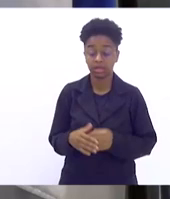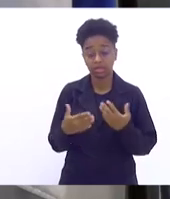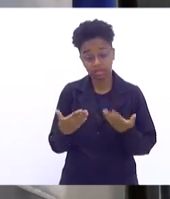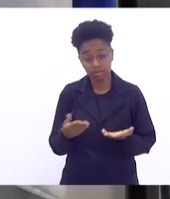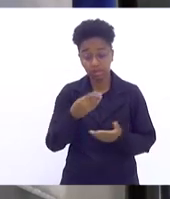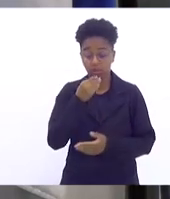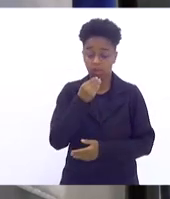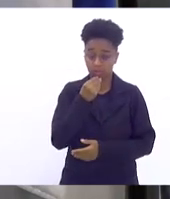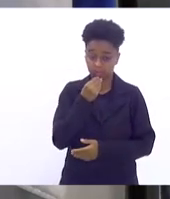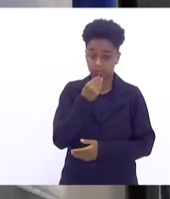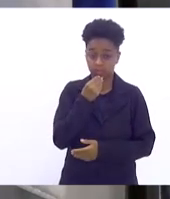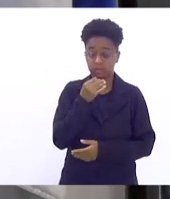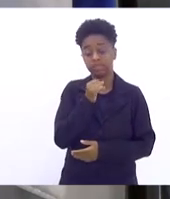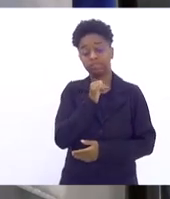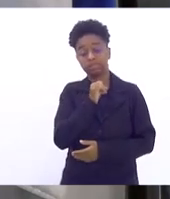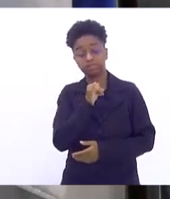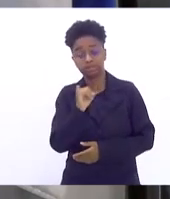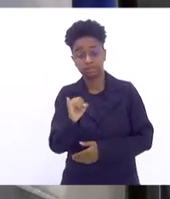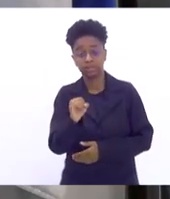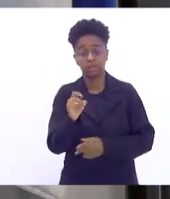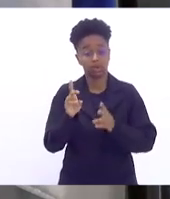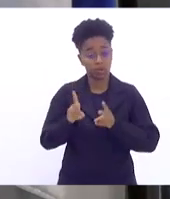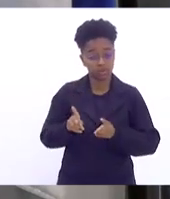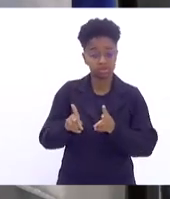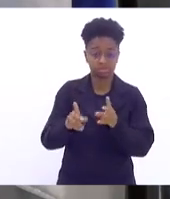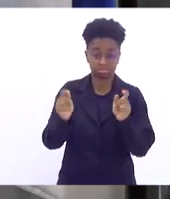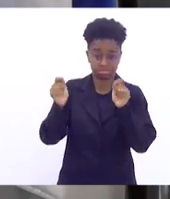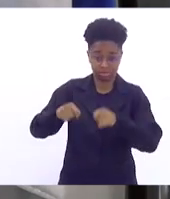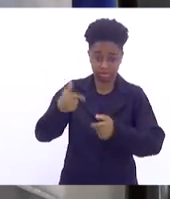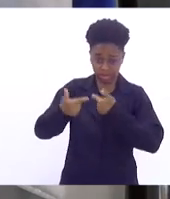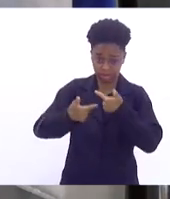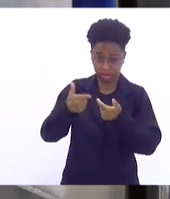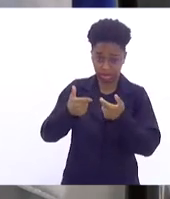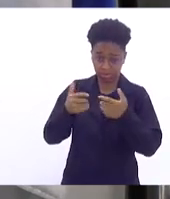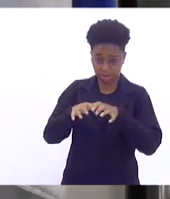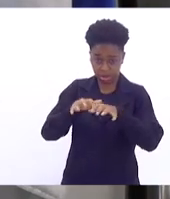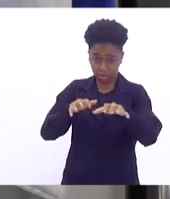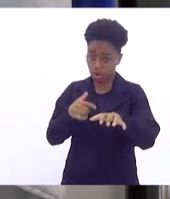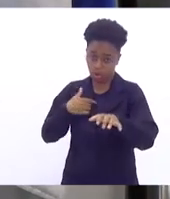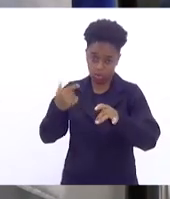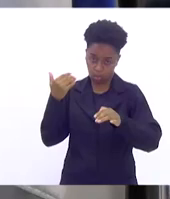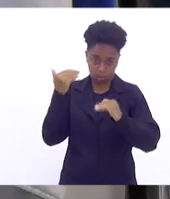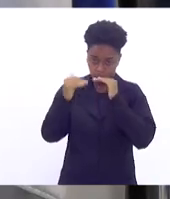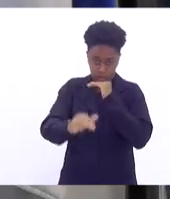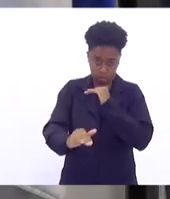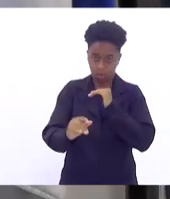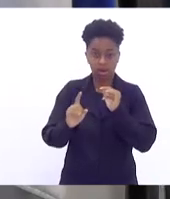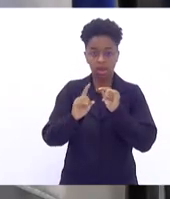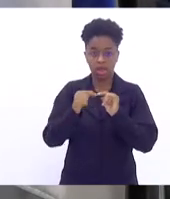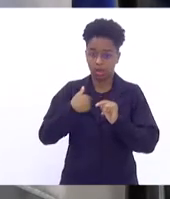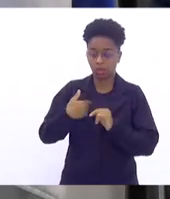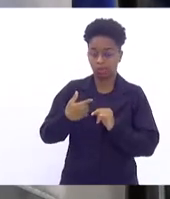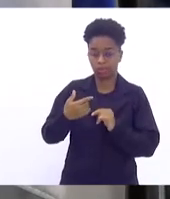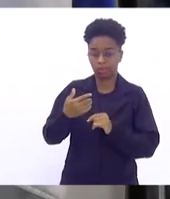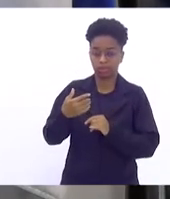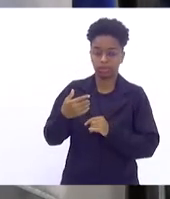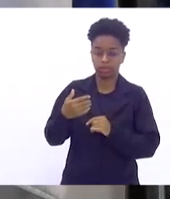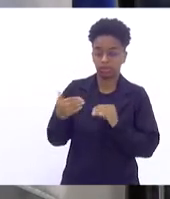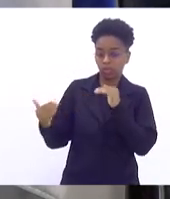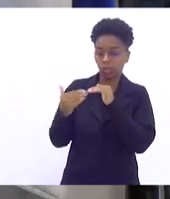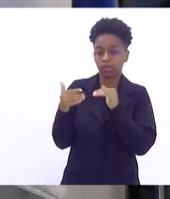que enquanto perdurar a hipótese dos trabalhos remotos que eu sou o contrário eu sou favorável ao trabalho presencial o tempo inteiro no plenário inclusive